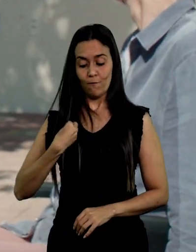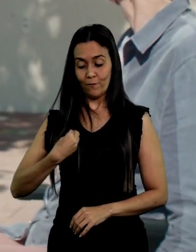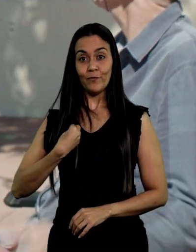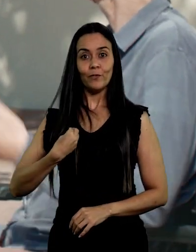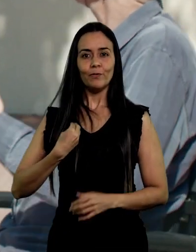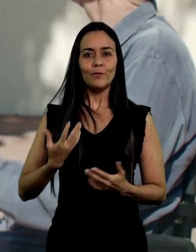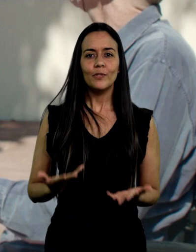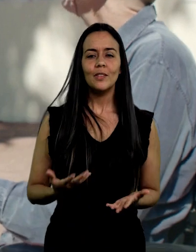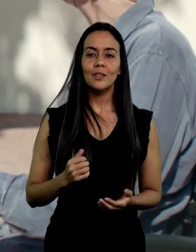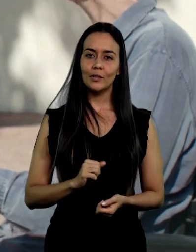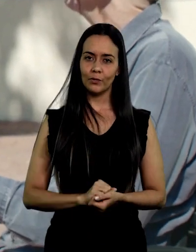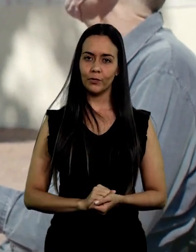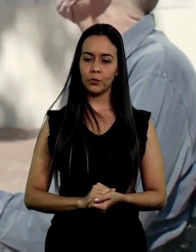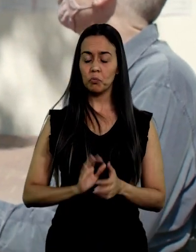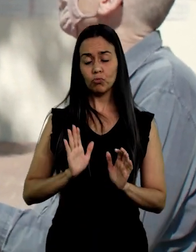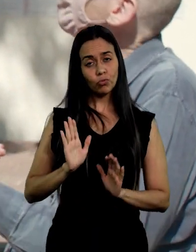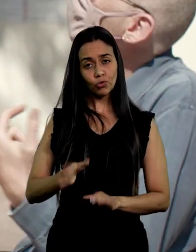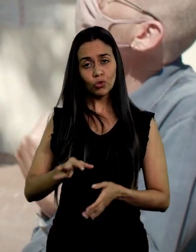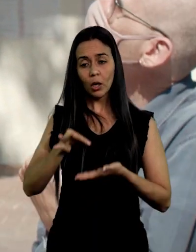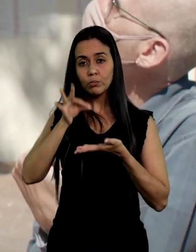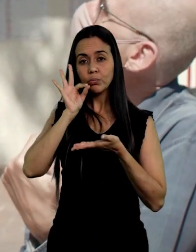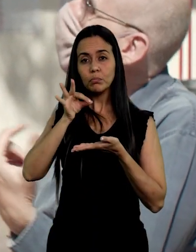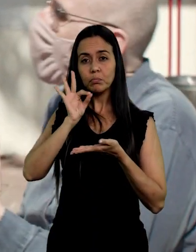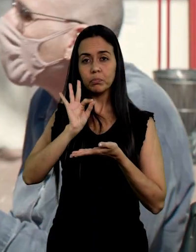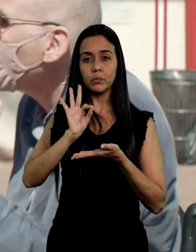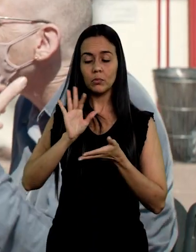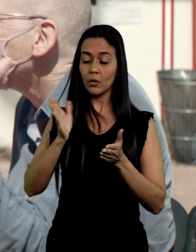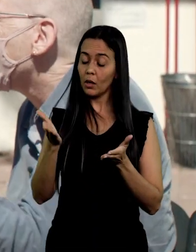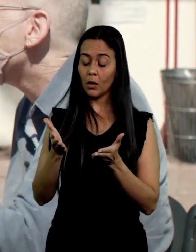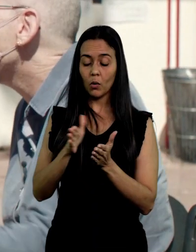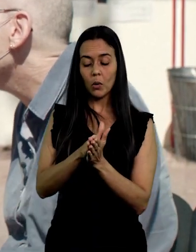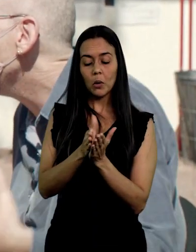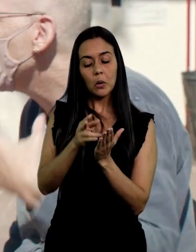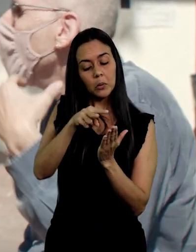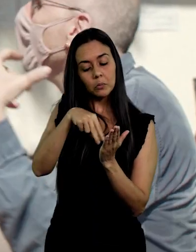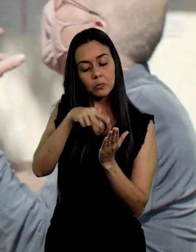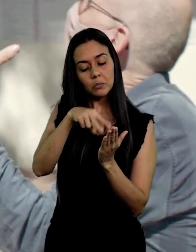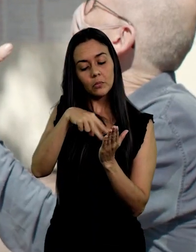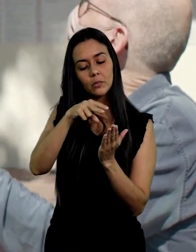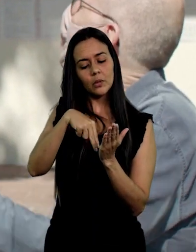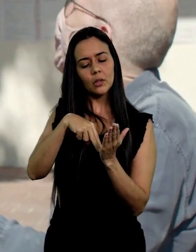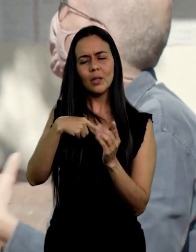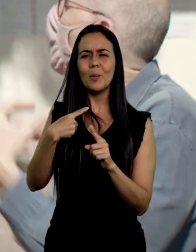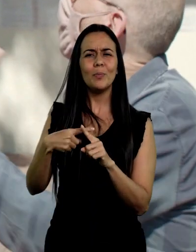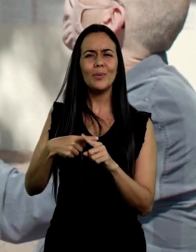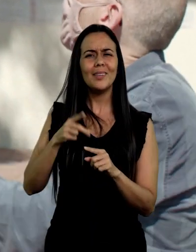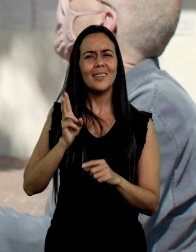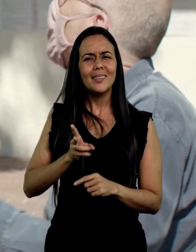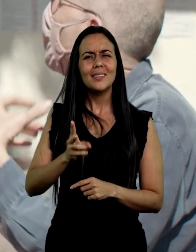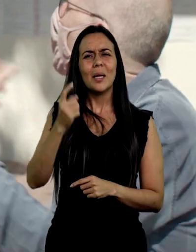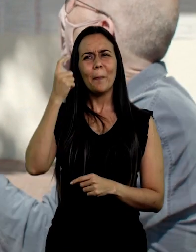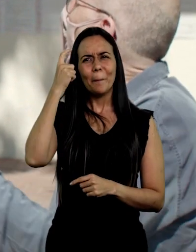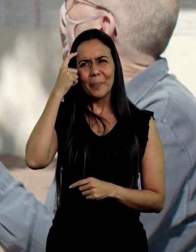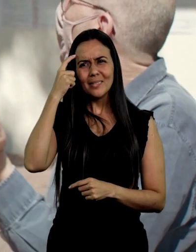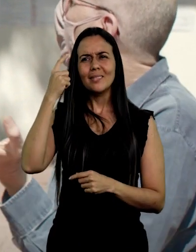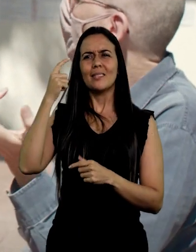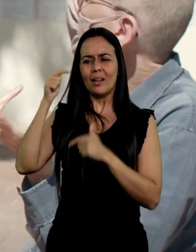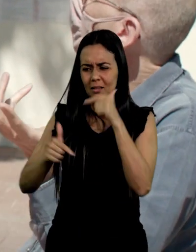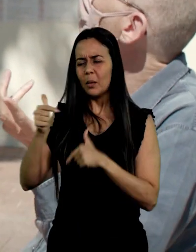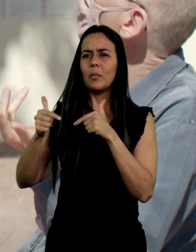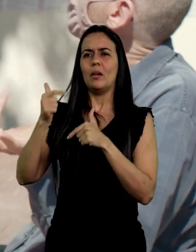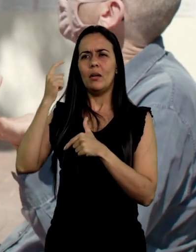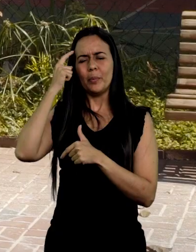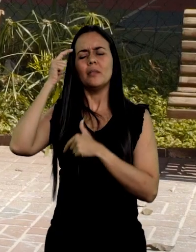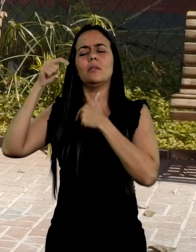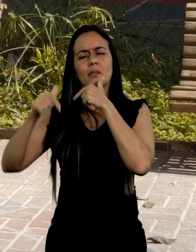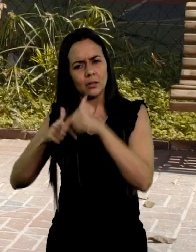casa. Tomei meu café da manhã, vou ler um pouco. Por que eu tenho que estar sempre produzindo, sempre... Posso ter